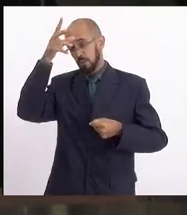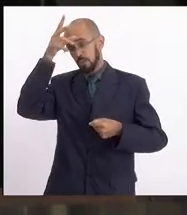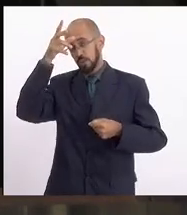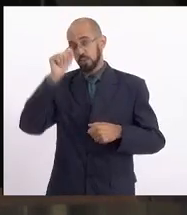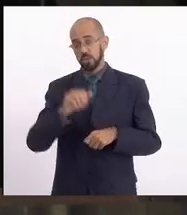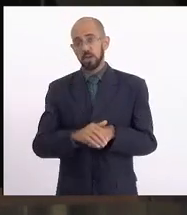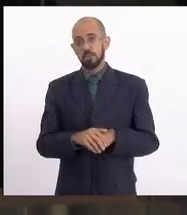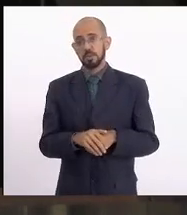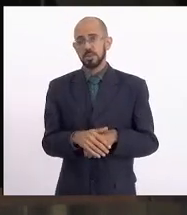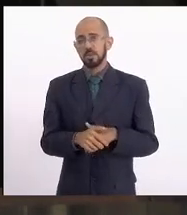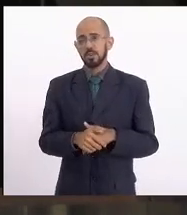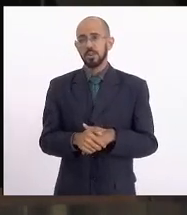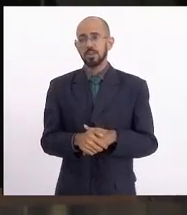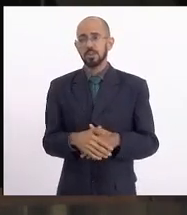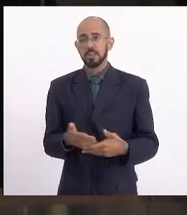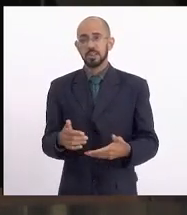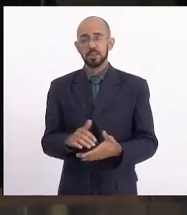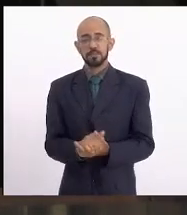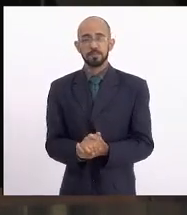deputada Tia Ju, porque